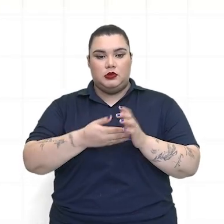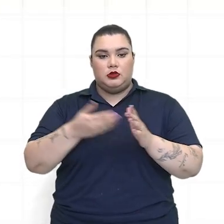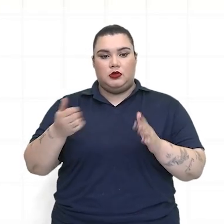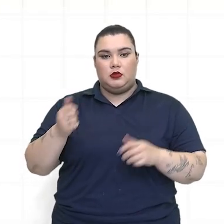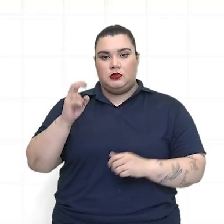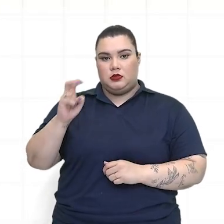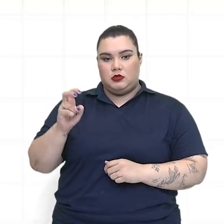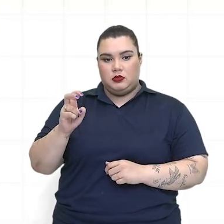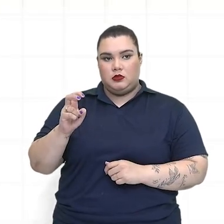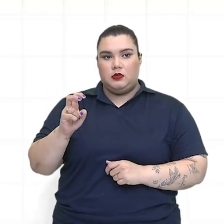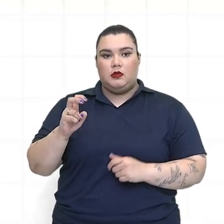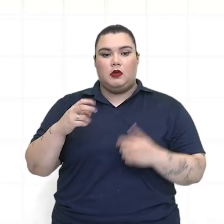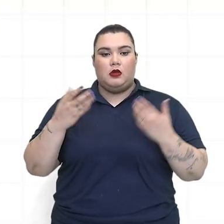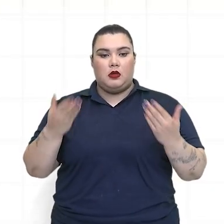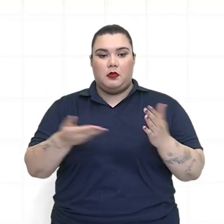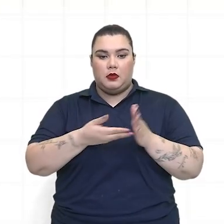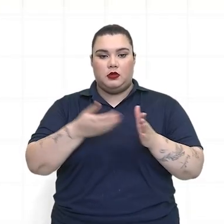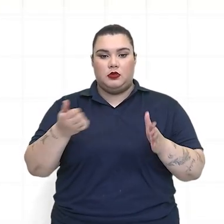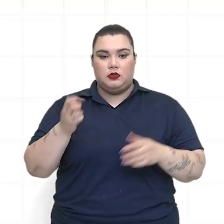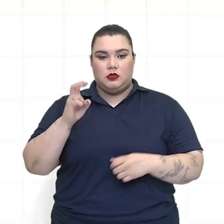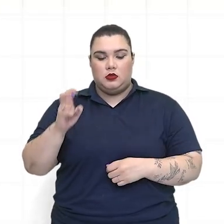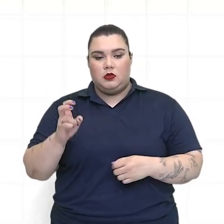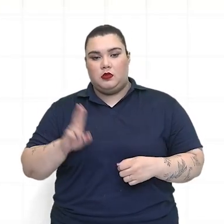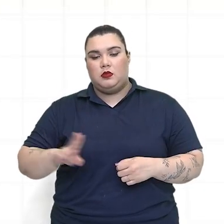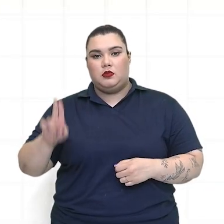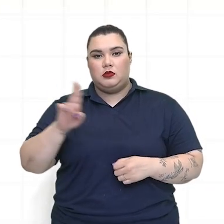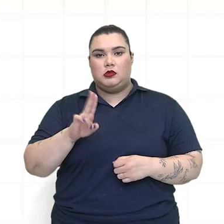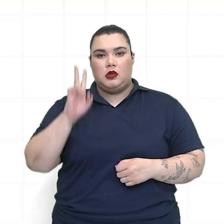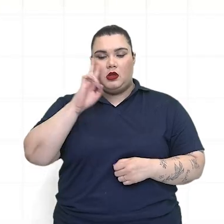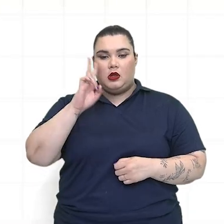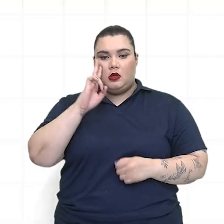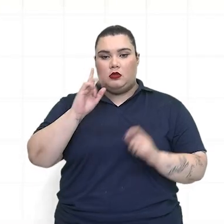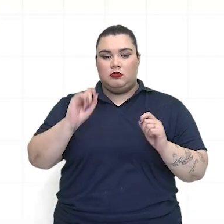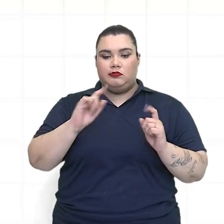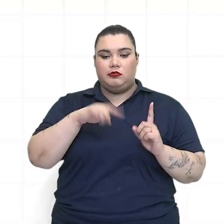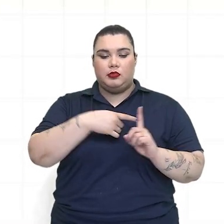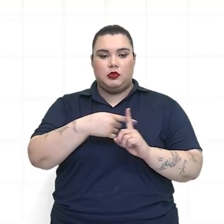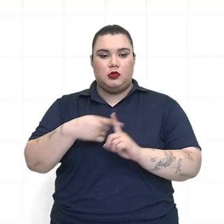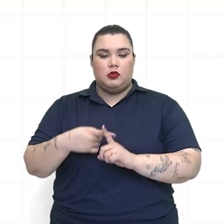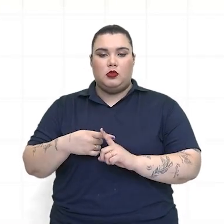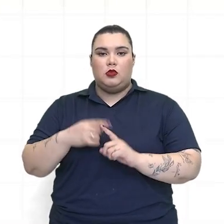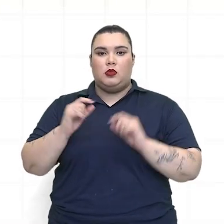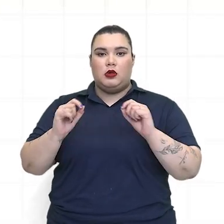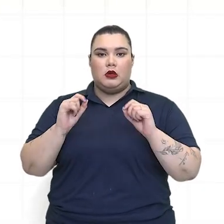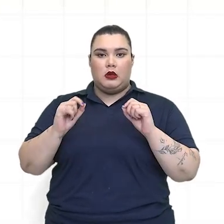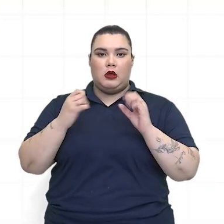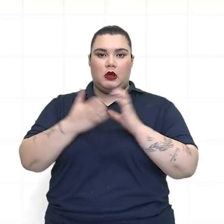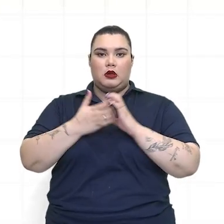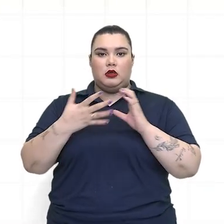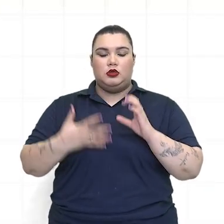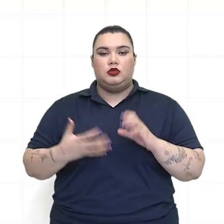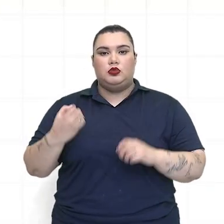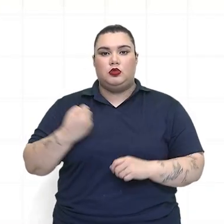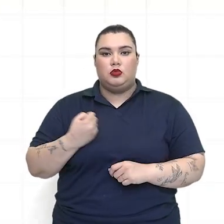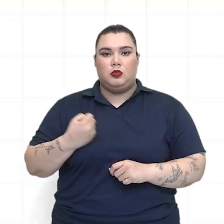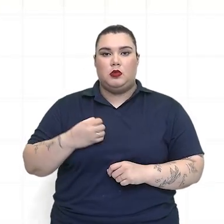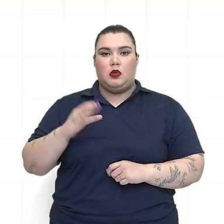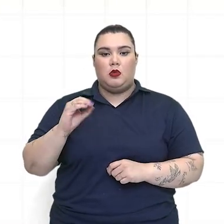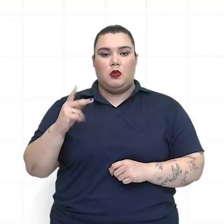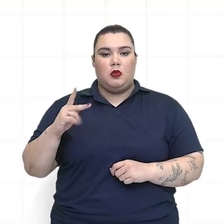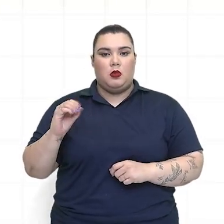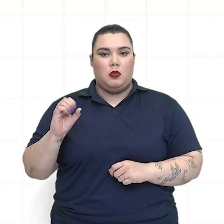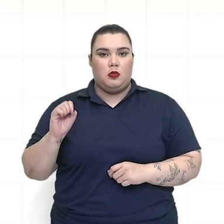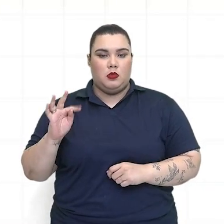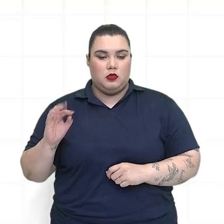esses 5. Para eliminar os 5, a gente utiliza aquela propriedade chamada de elemento oposto, que diz que,